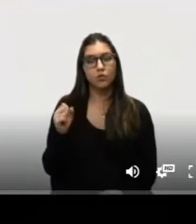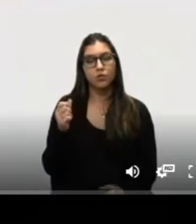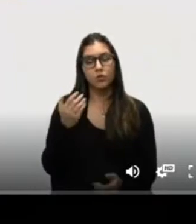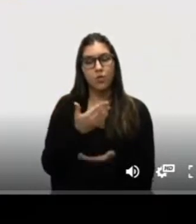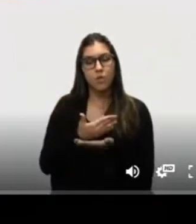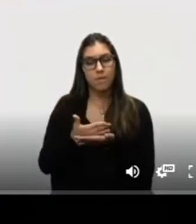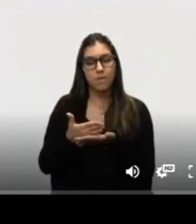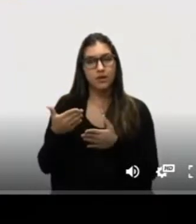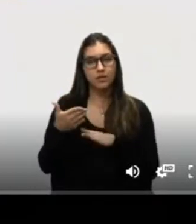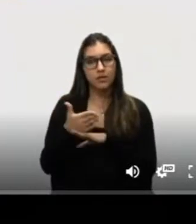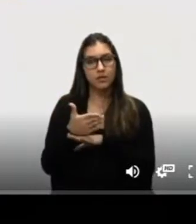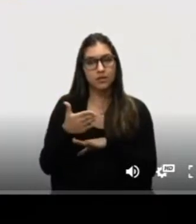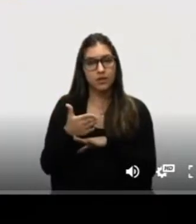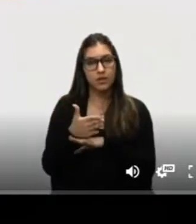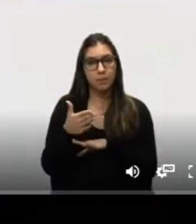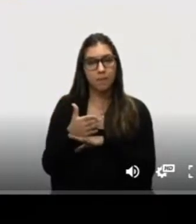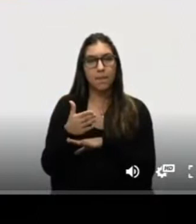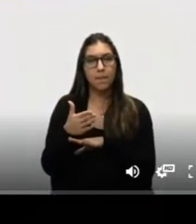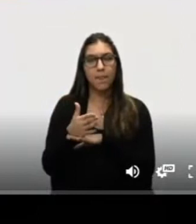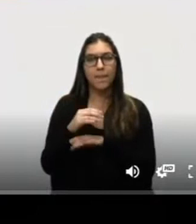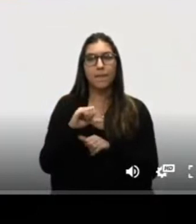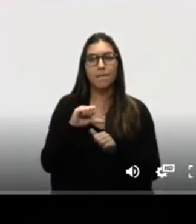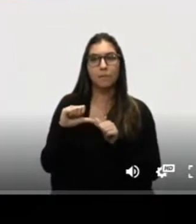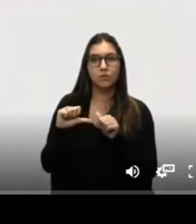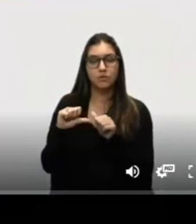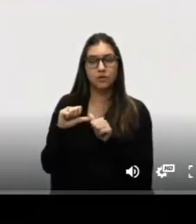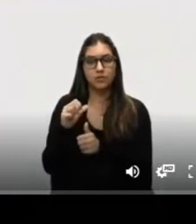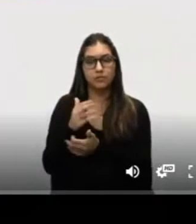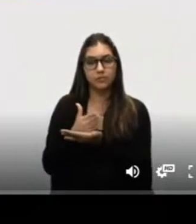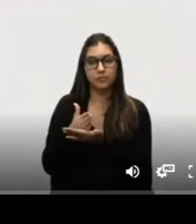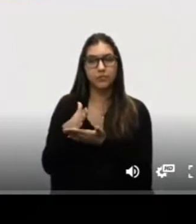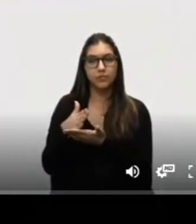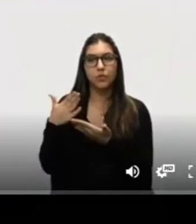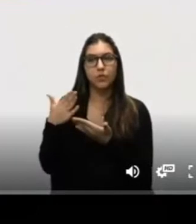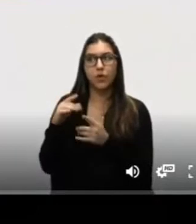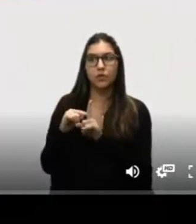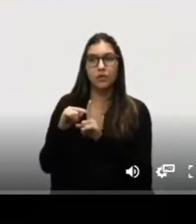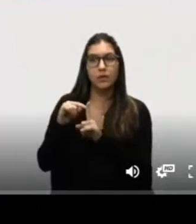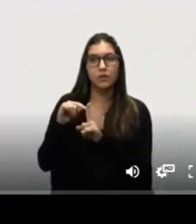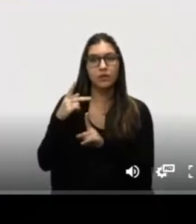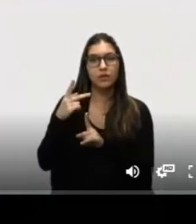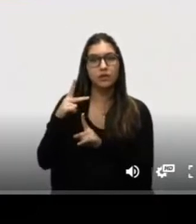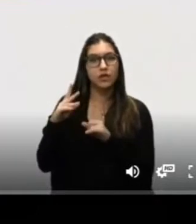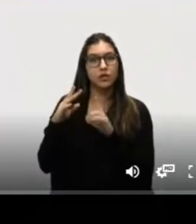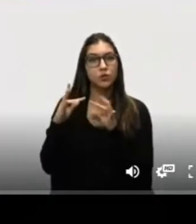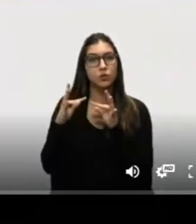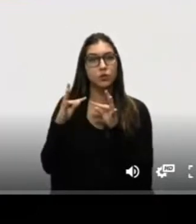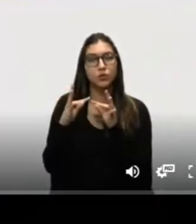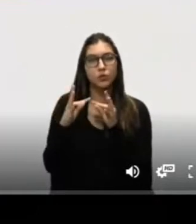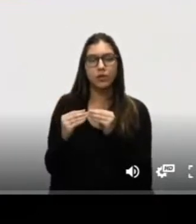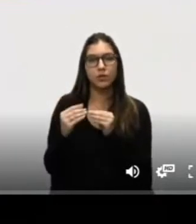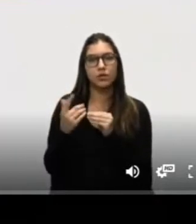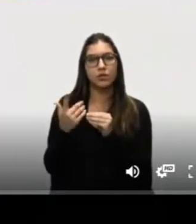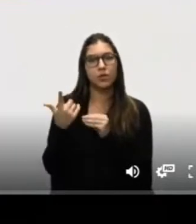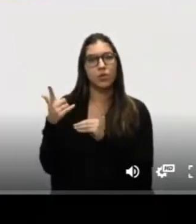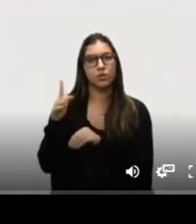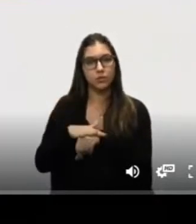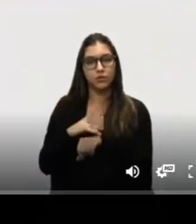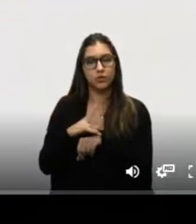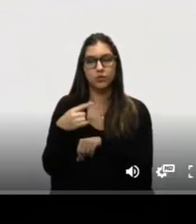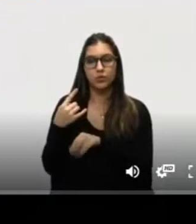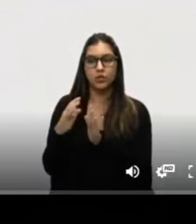entrar, começam a mudar de fase, e qual que é a temperatura que eles estão completamente na outra fase. Então, nós vamos